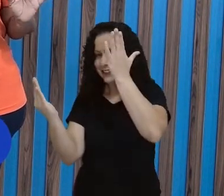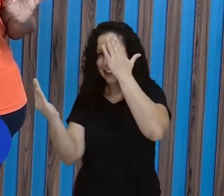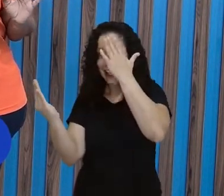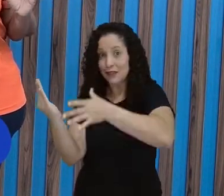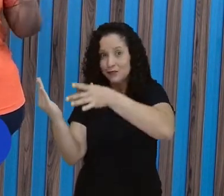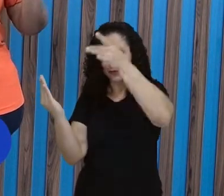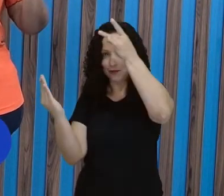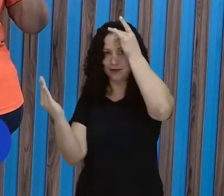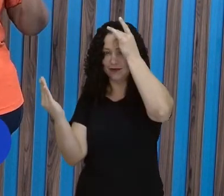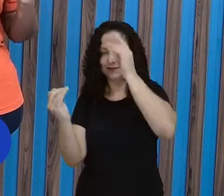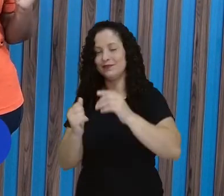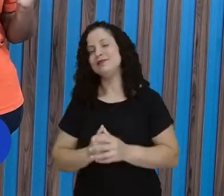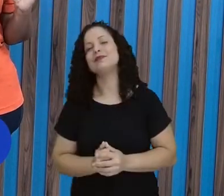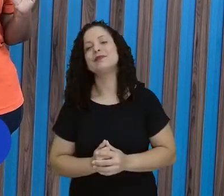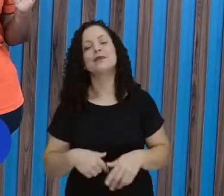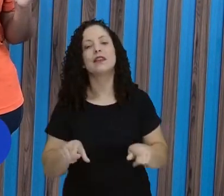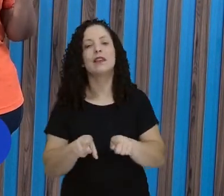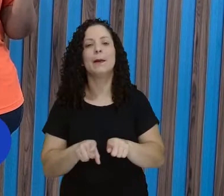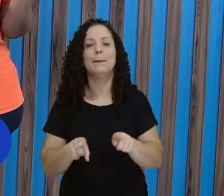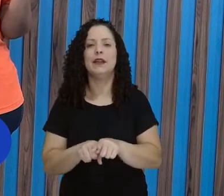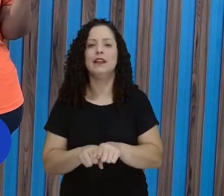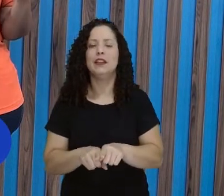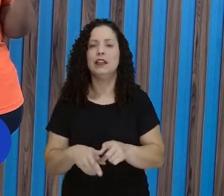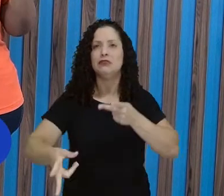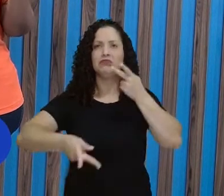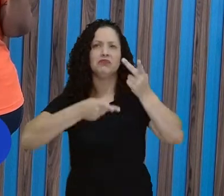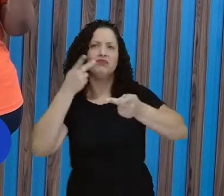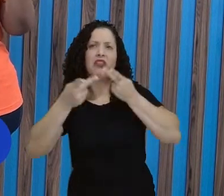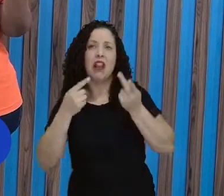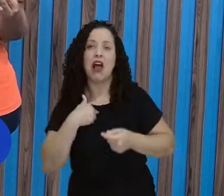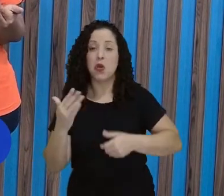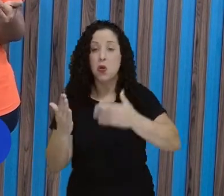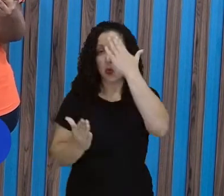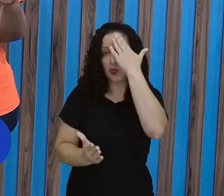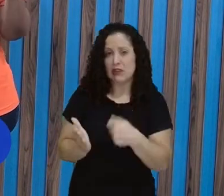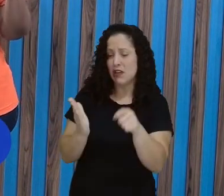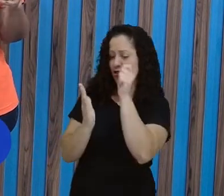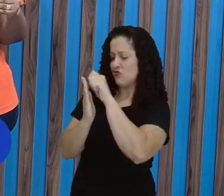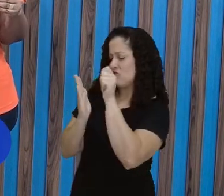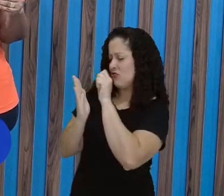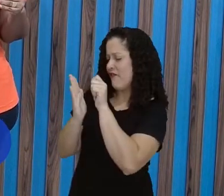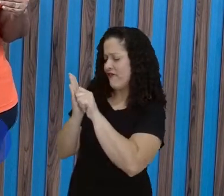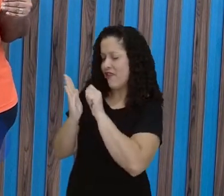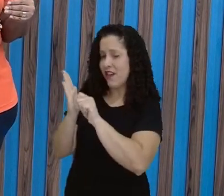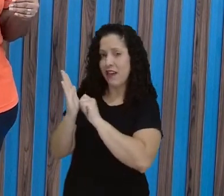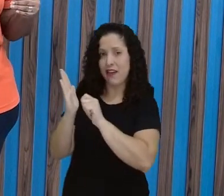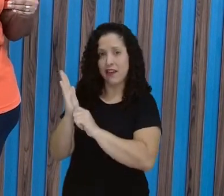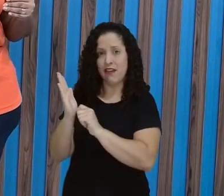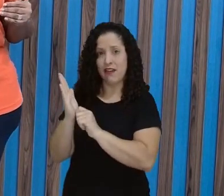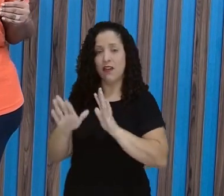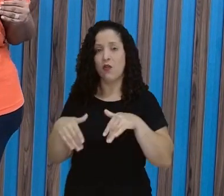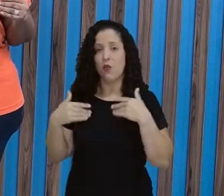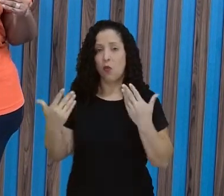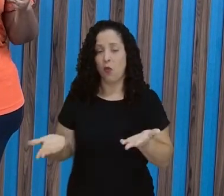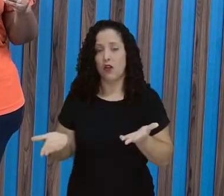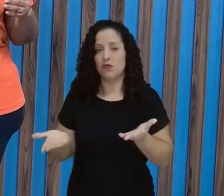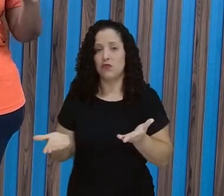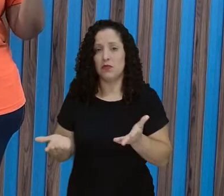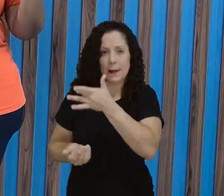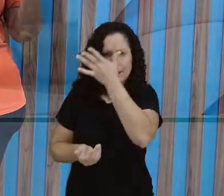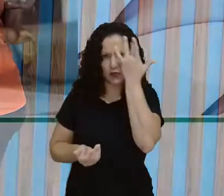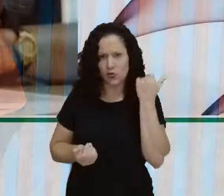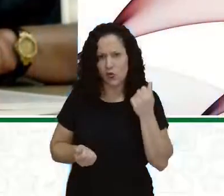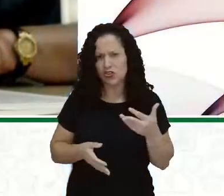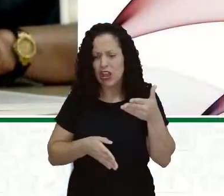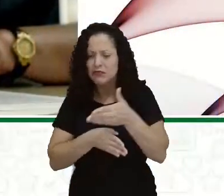Da mesma forma que a gente pode dizer que sabe escrever quando todo mundo que tem